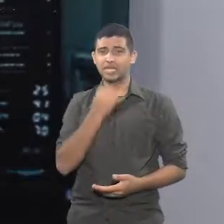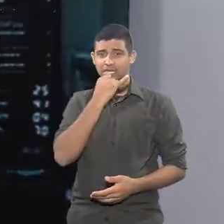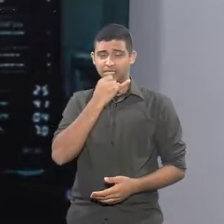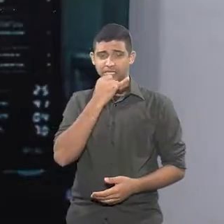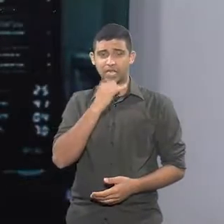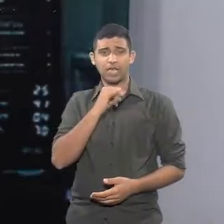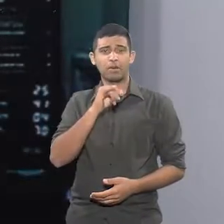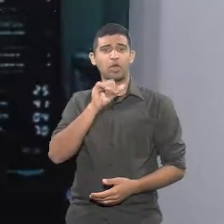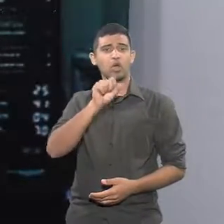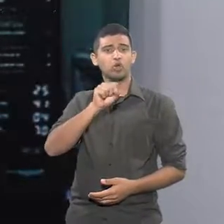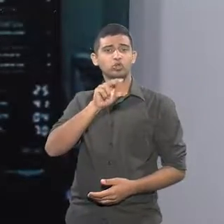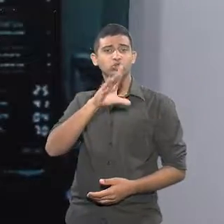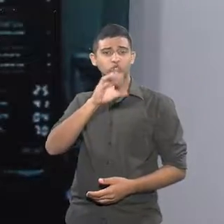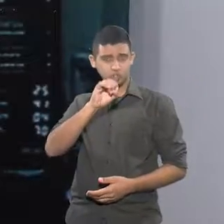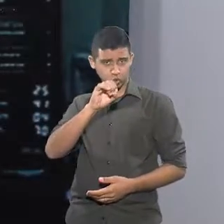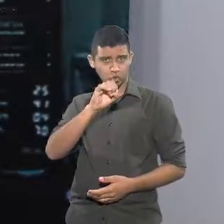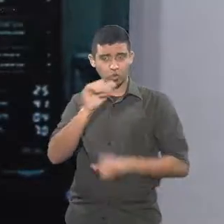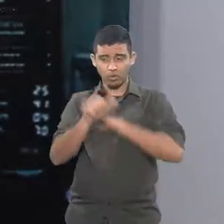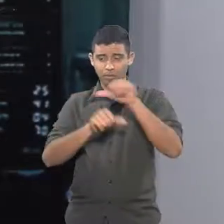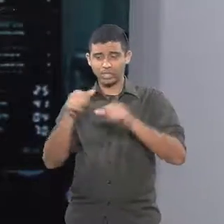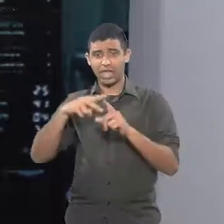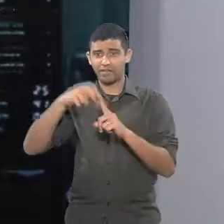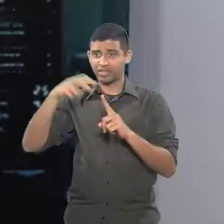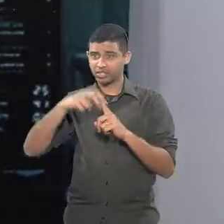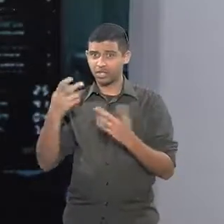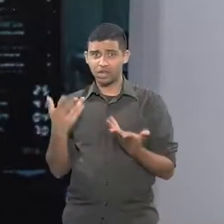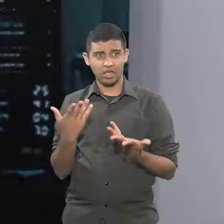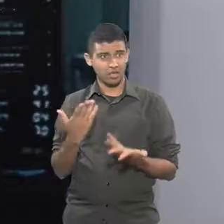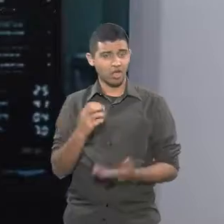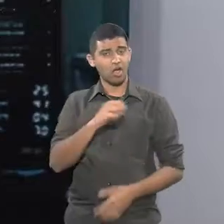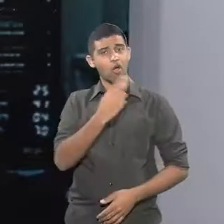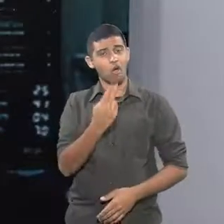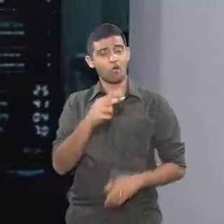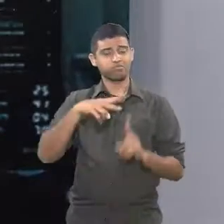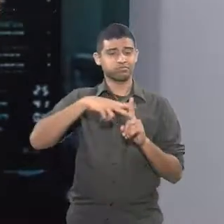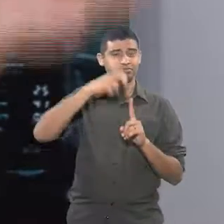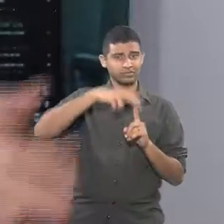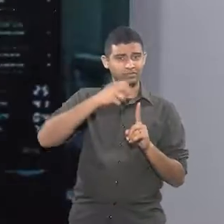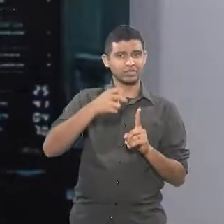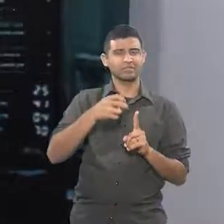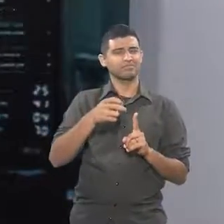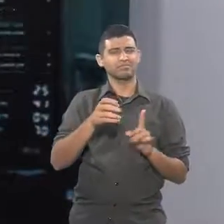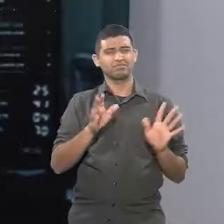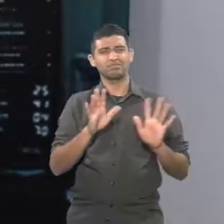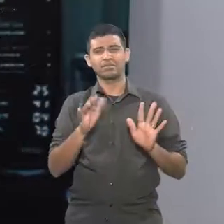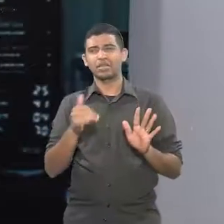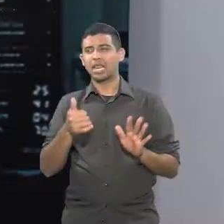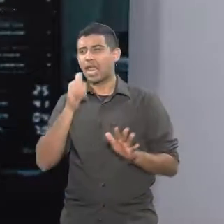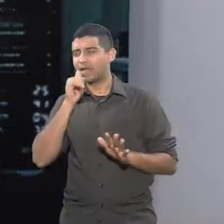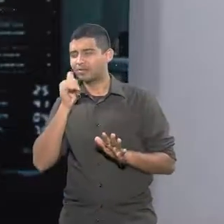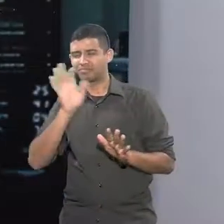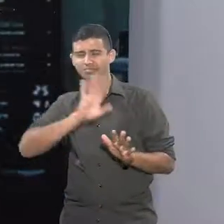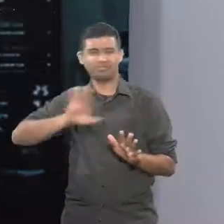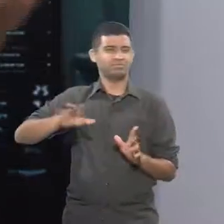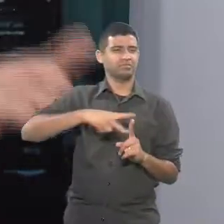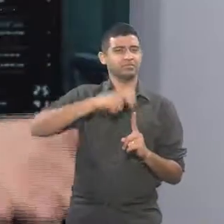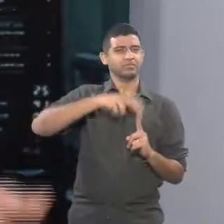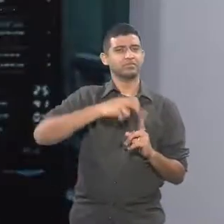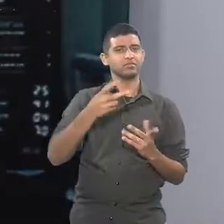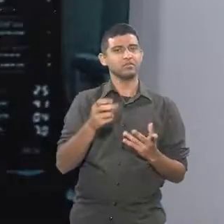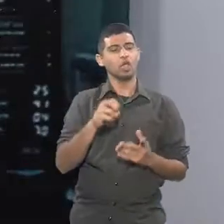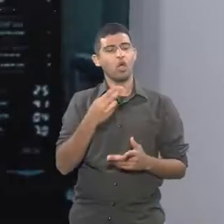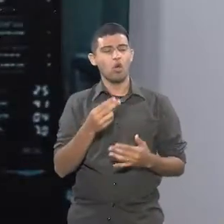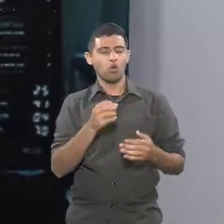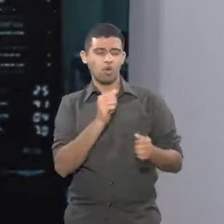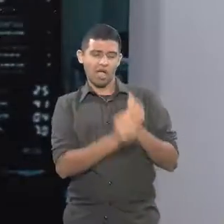suco natural por um refrigerante, ou o próprio refrigerante ao invés de tomar uma água. Ao invés de comer